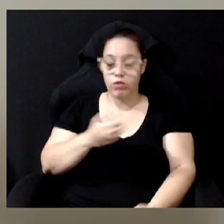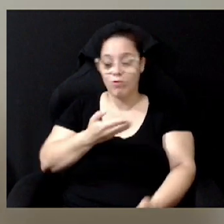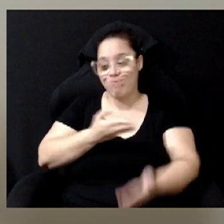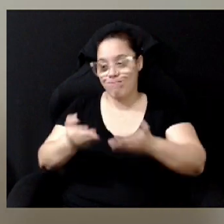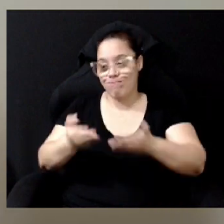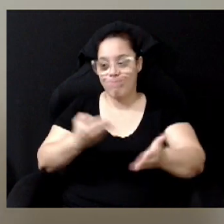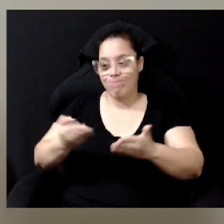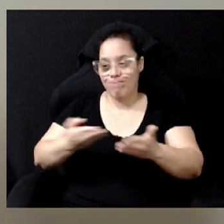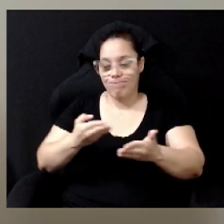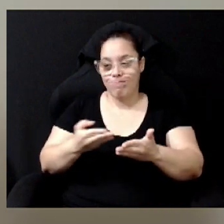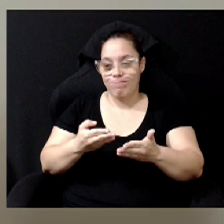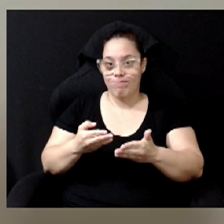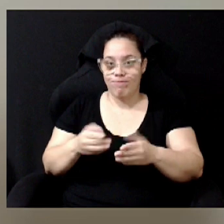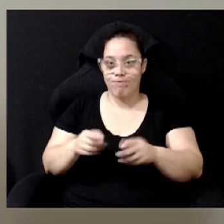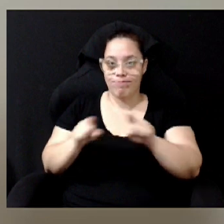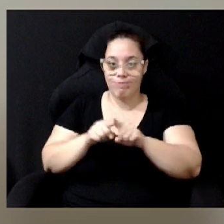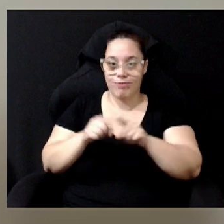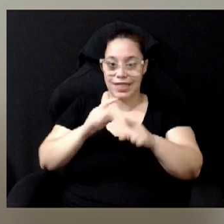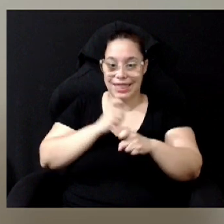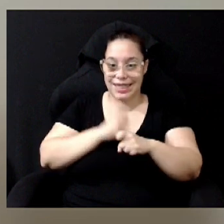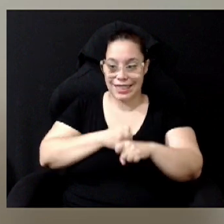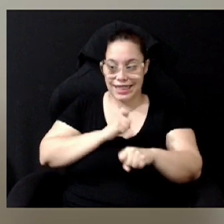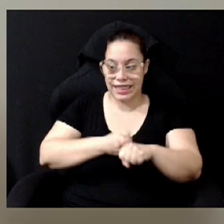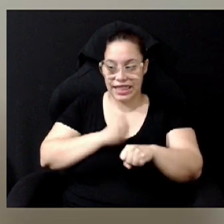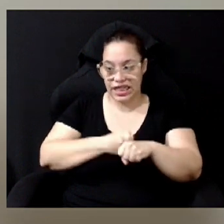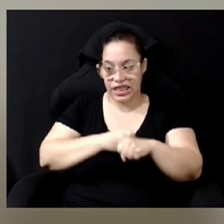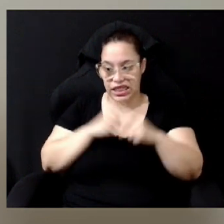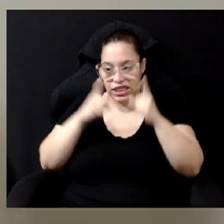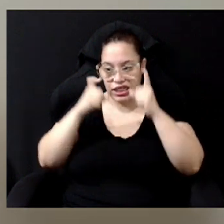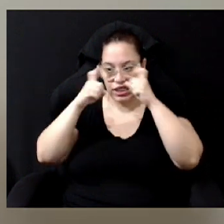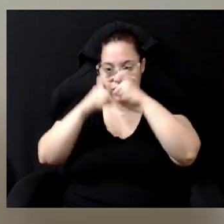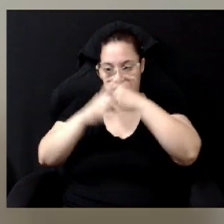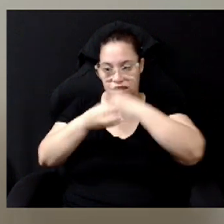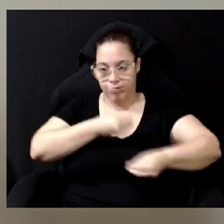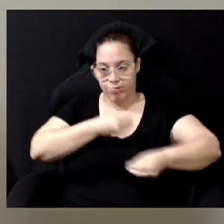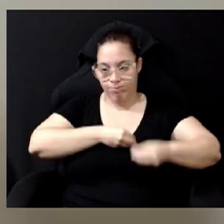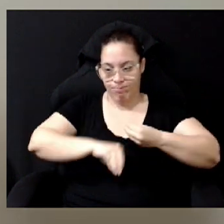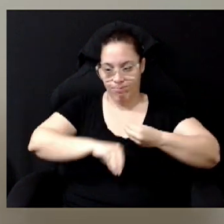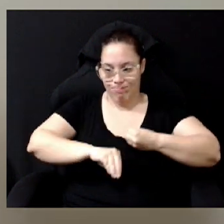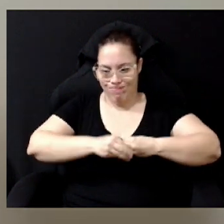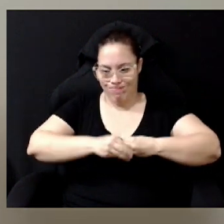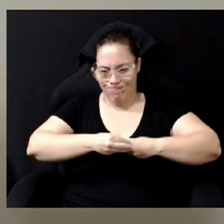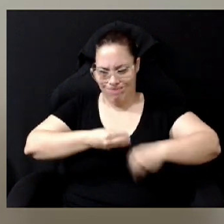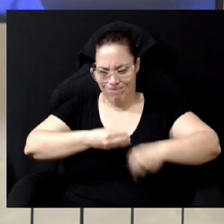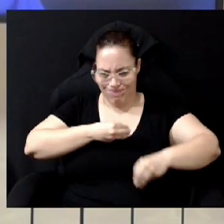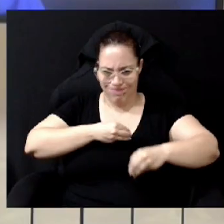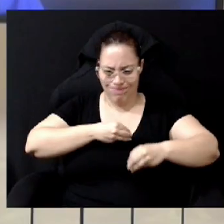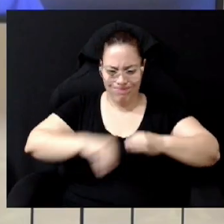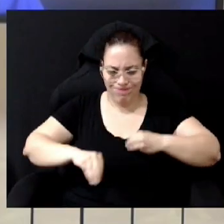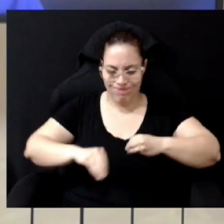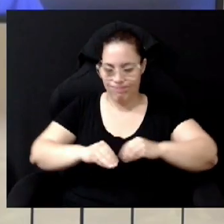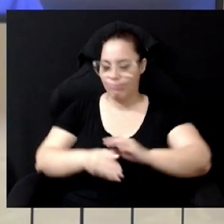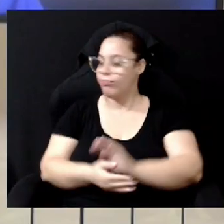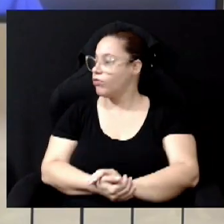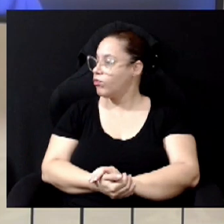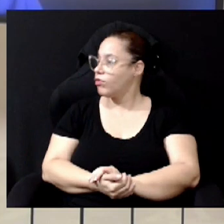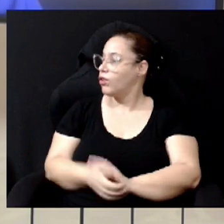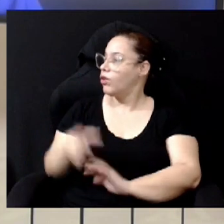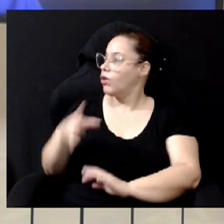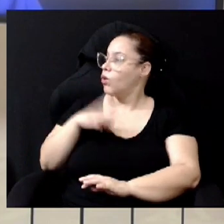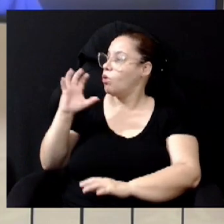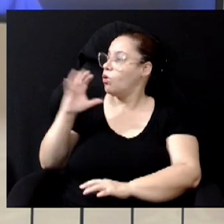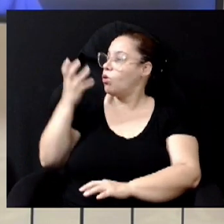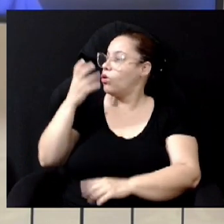espessamento, o endurecimento e a dificuldade para a abertura dessa válvula. Ela teria uma causa mais